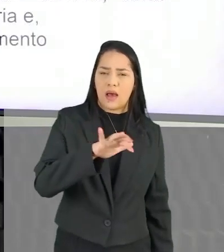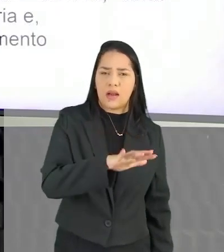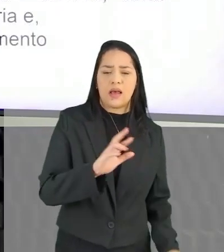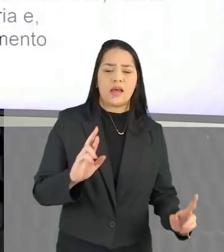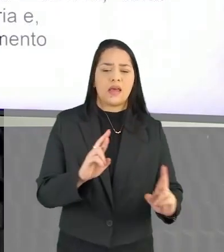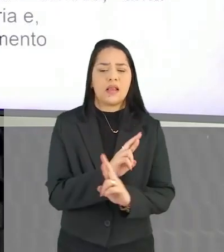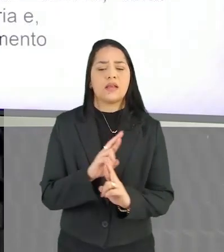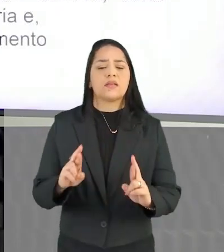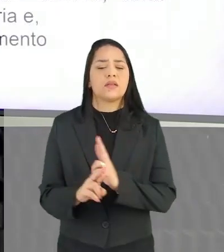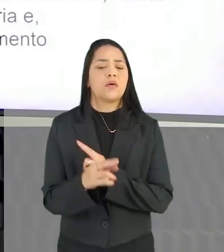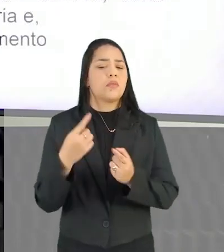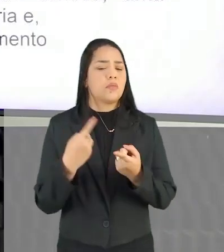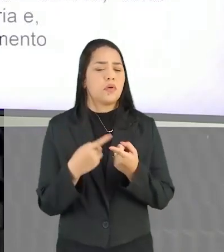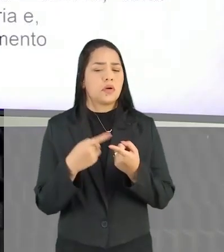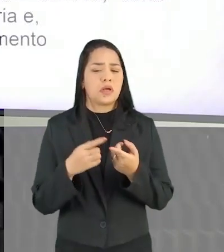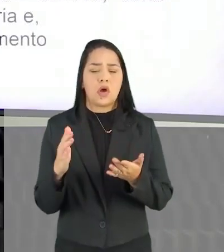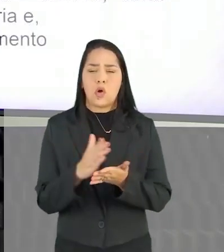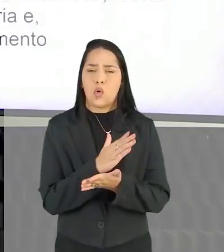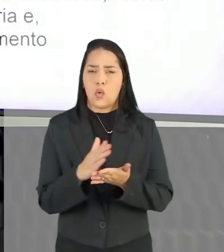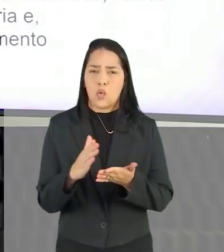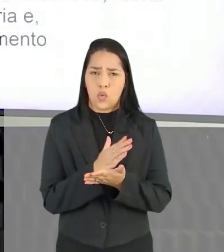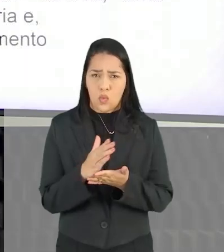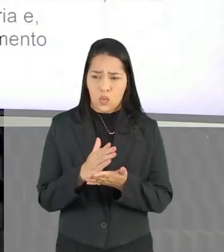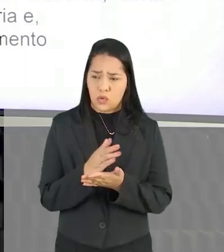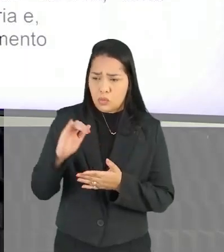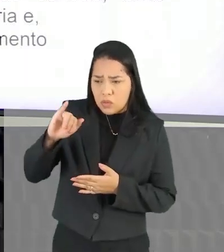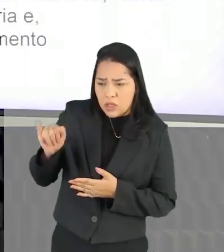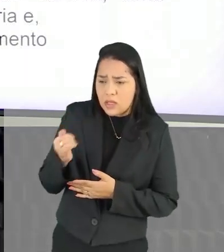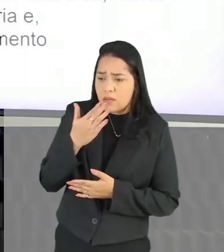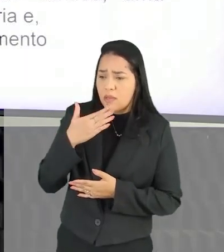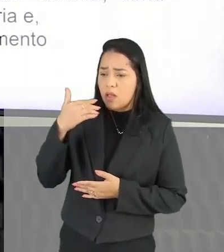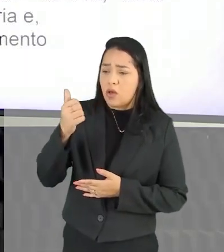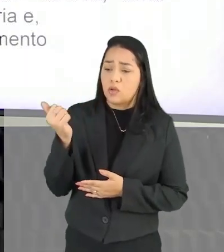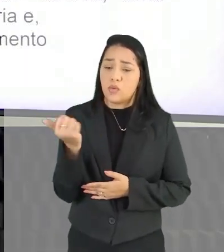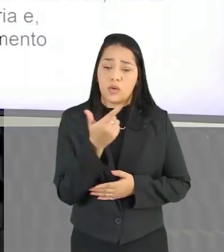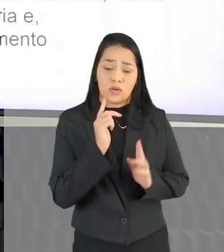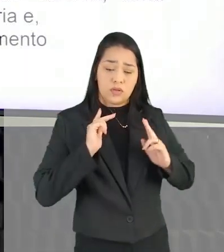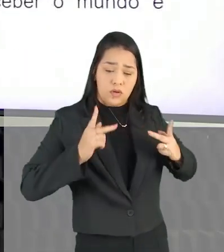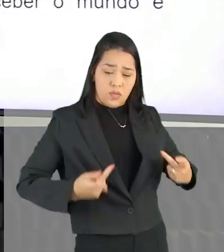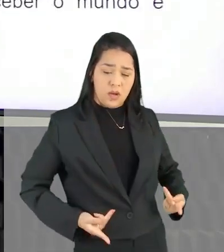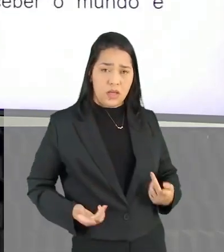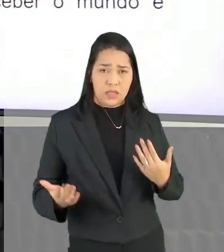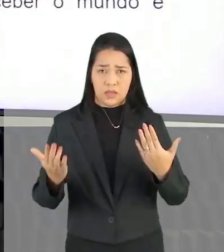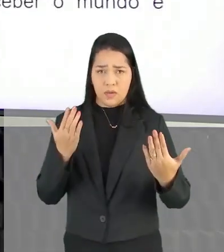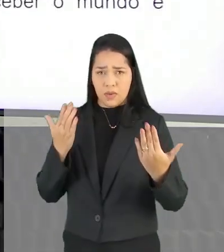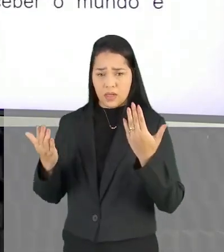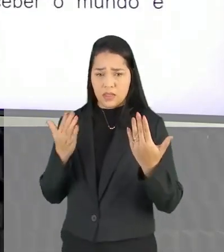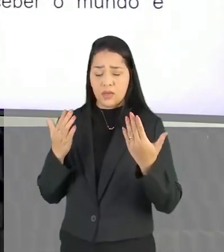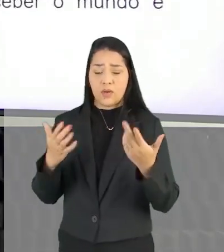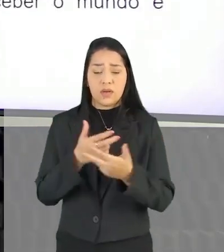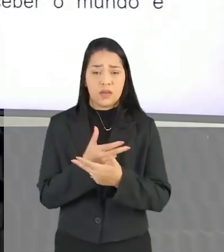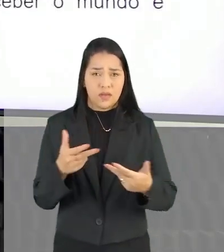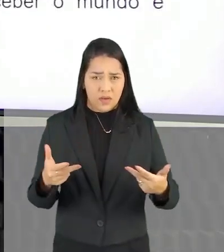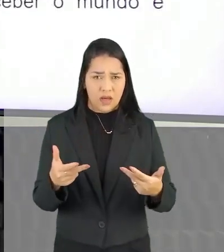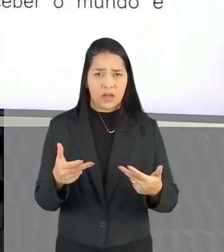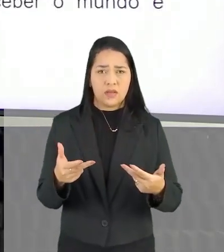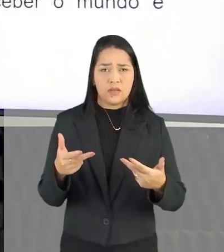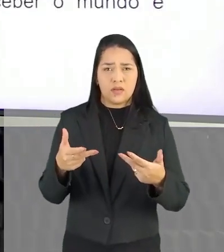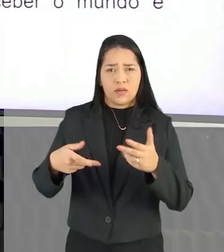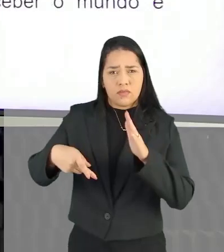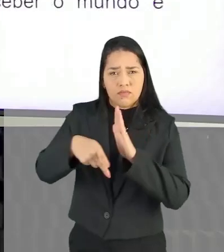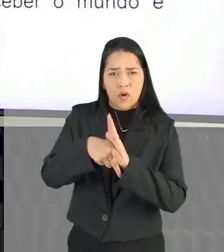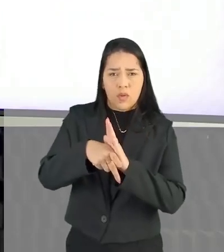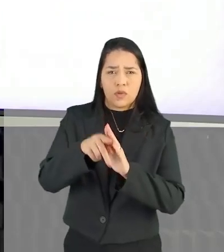do porquê que a aranha tem algumas vantagens em detrimento comparando com o ser humano, né, e várias observações que são apresentadas